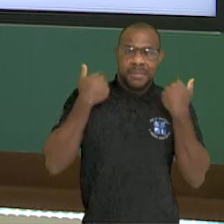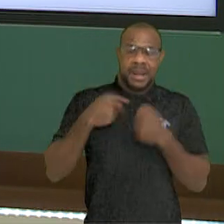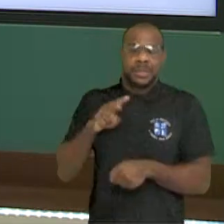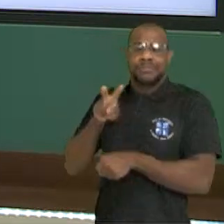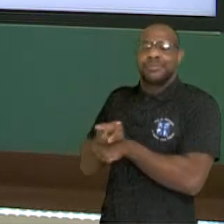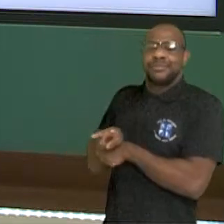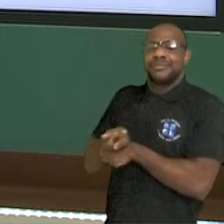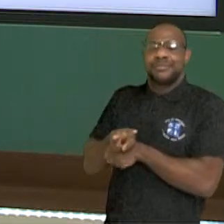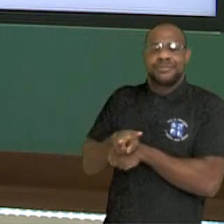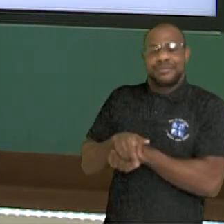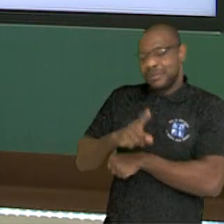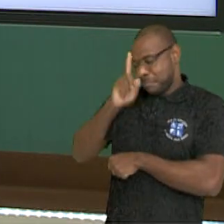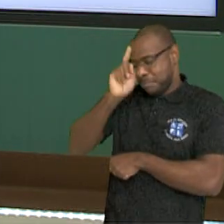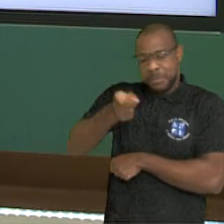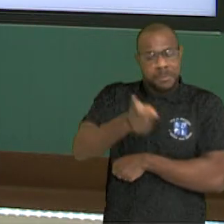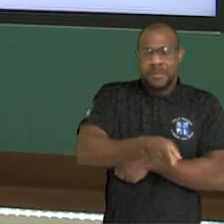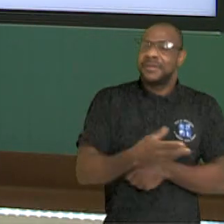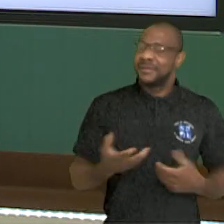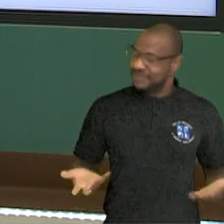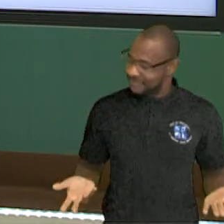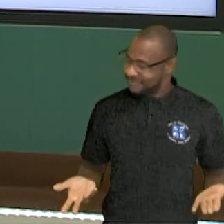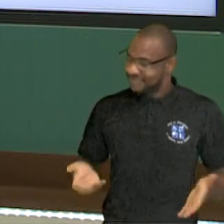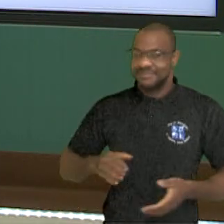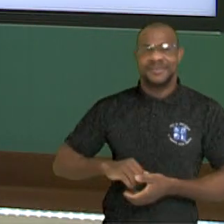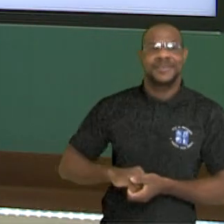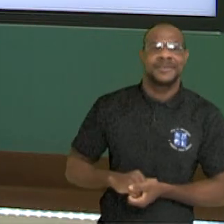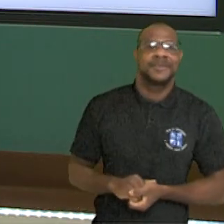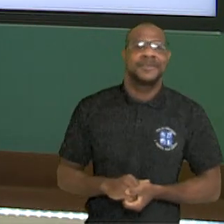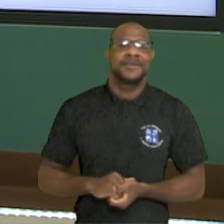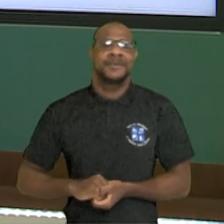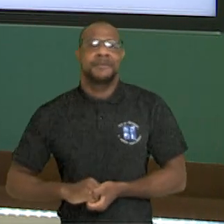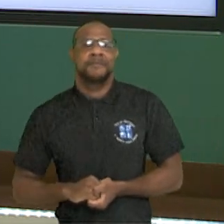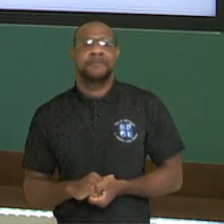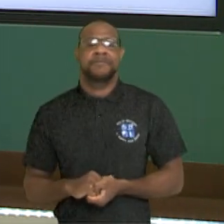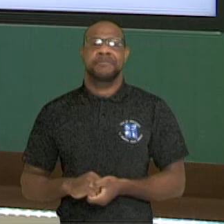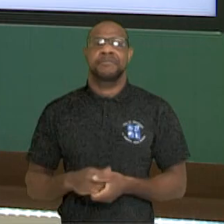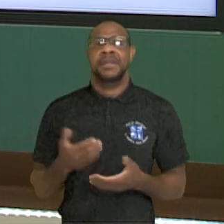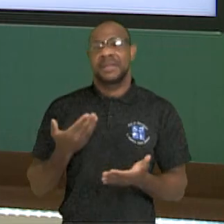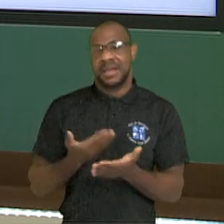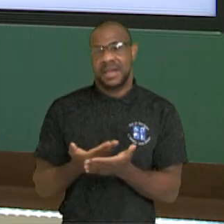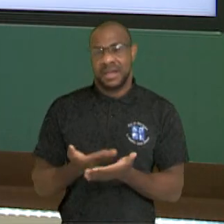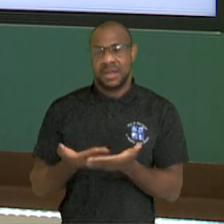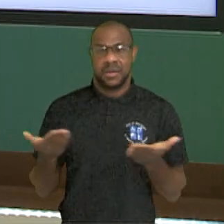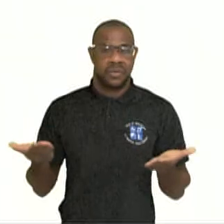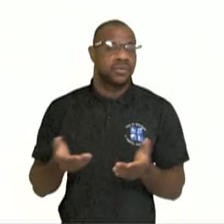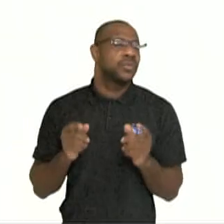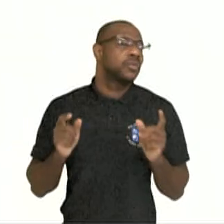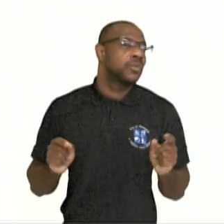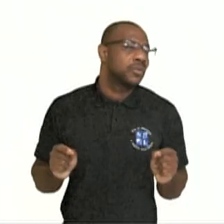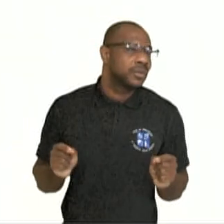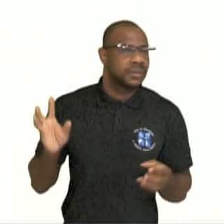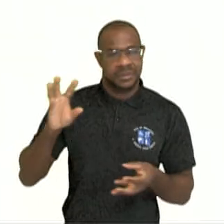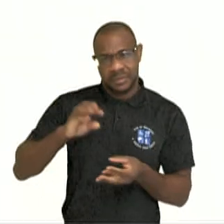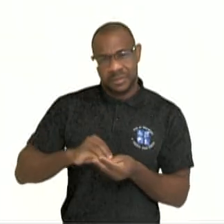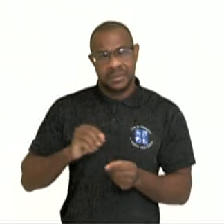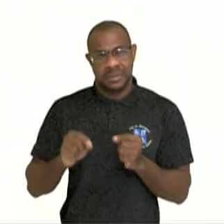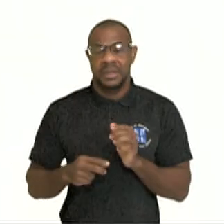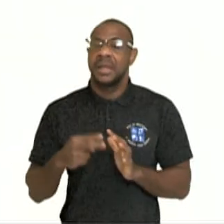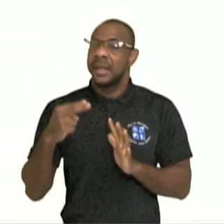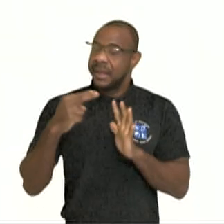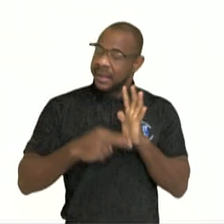estamos estragando, estamos degradando, certo? Na aula de hoje o que nós fizemos, pessoal? Nós lemos